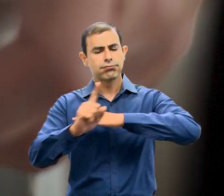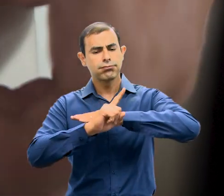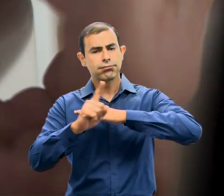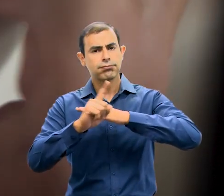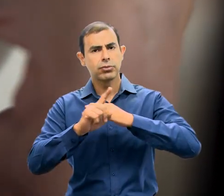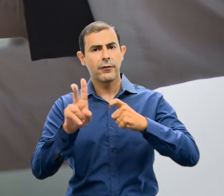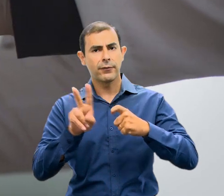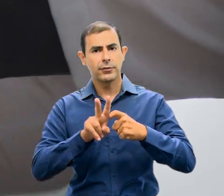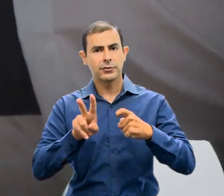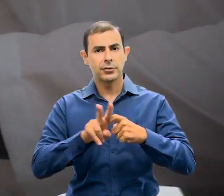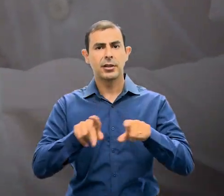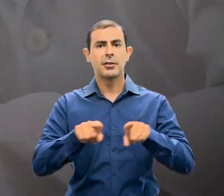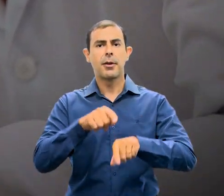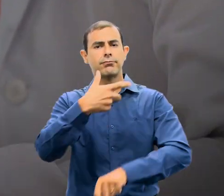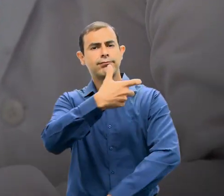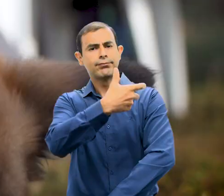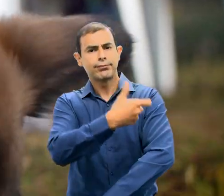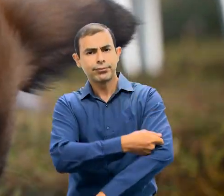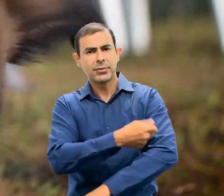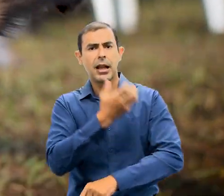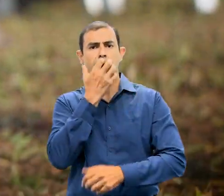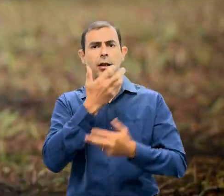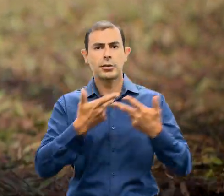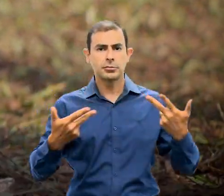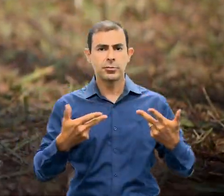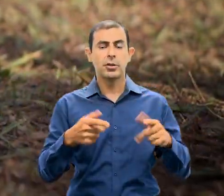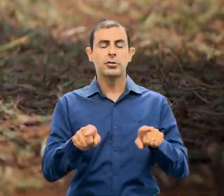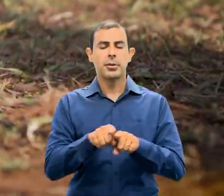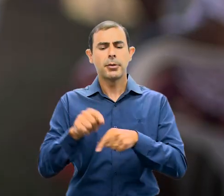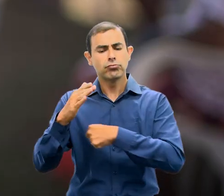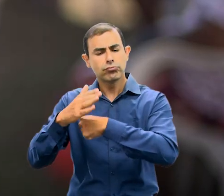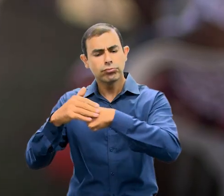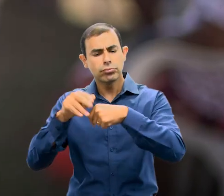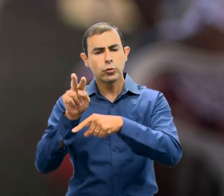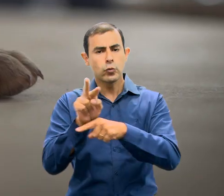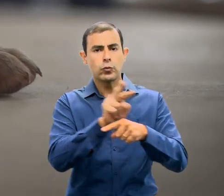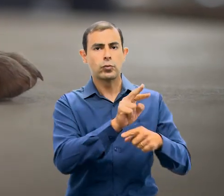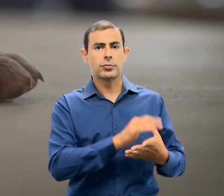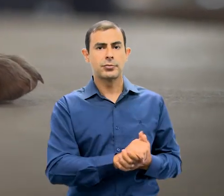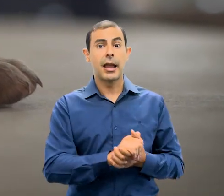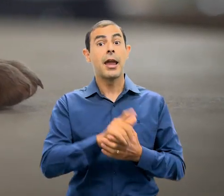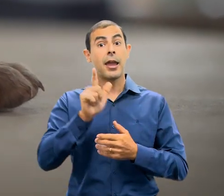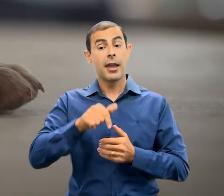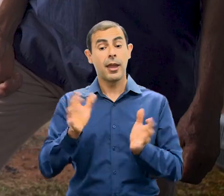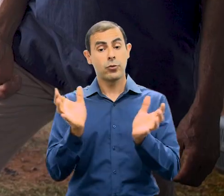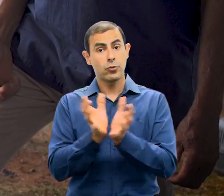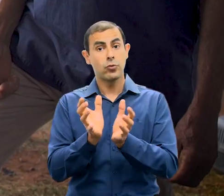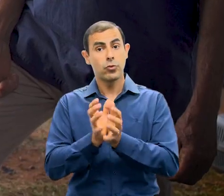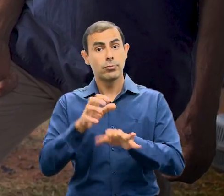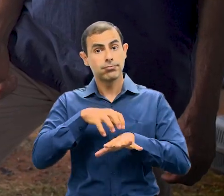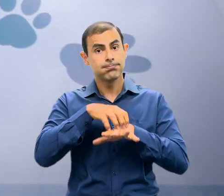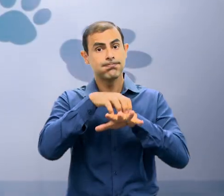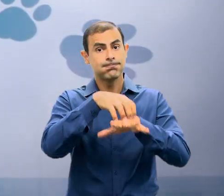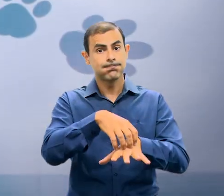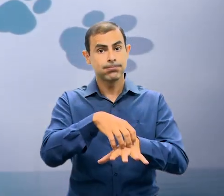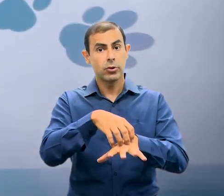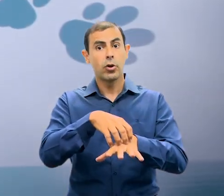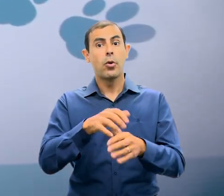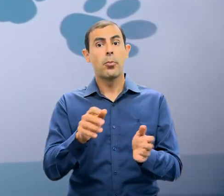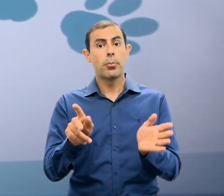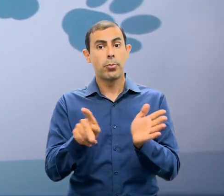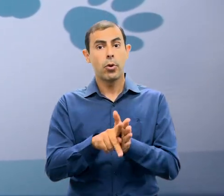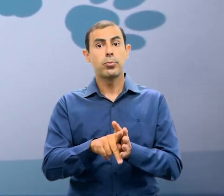Consultas veterinárias, vacinação e bem-estar animal são alguns benefícios que o gabinete